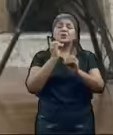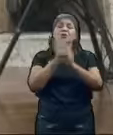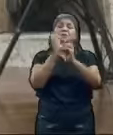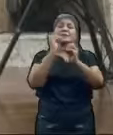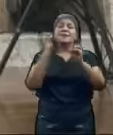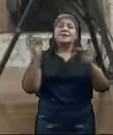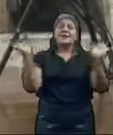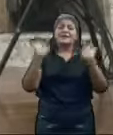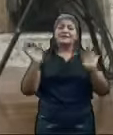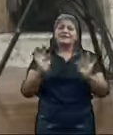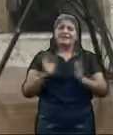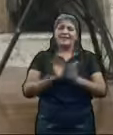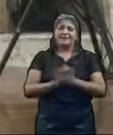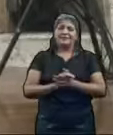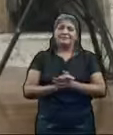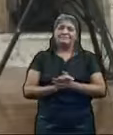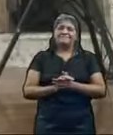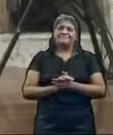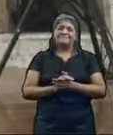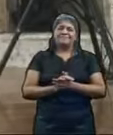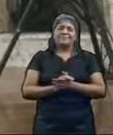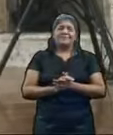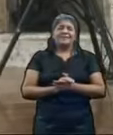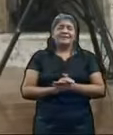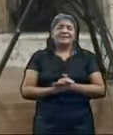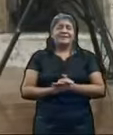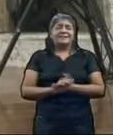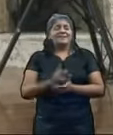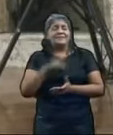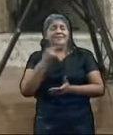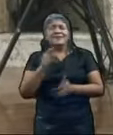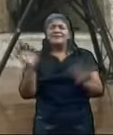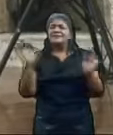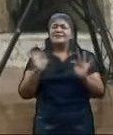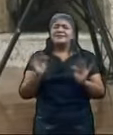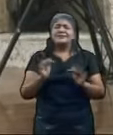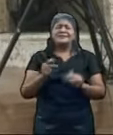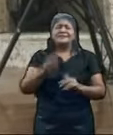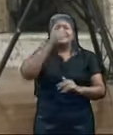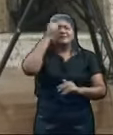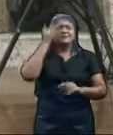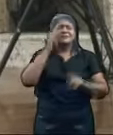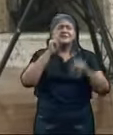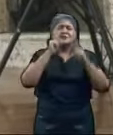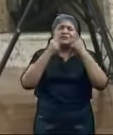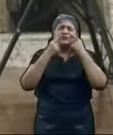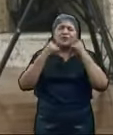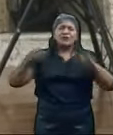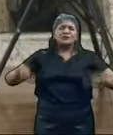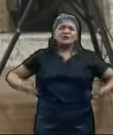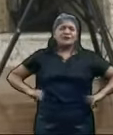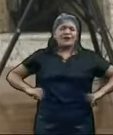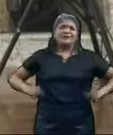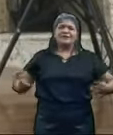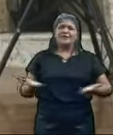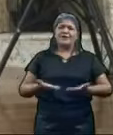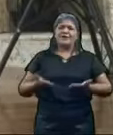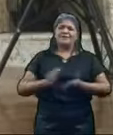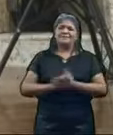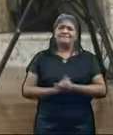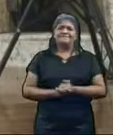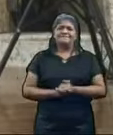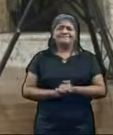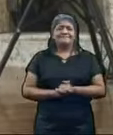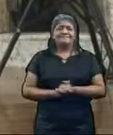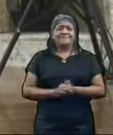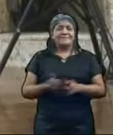ei ei Felizes os que choram tá aqui né Oi Veja aí que a gente certeza Feliz é aquele que